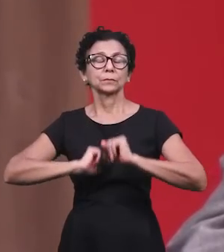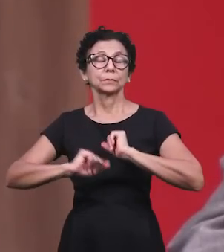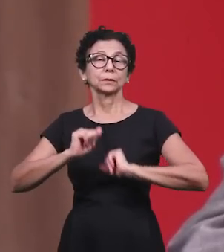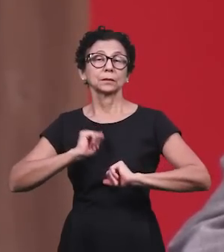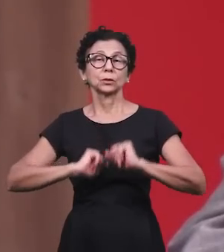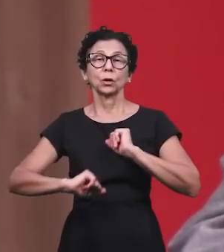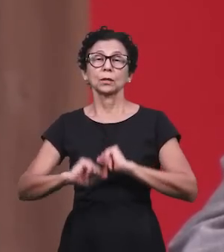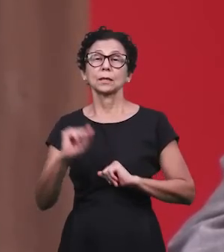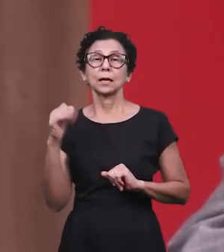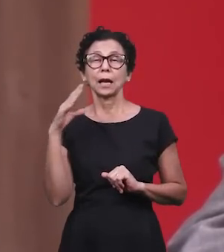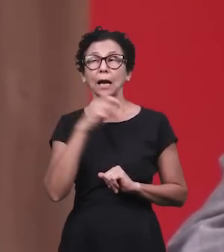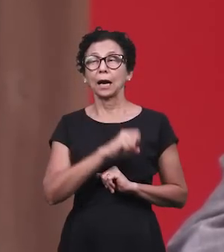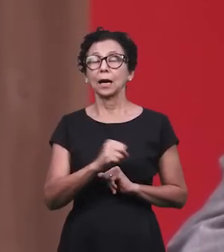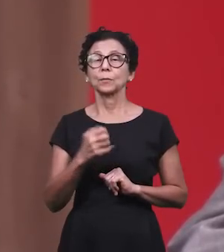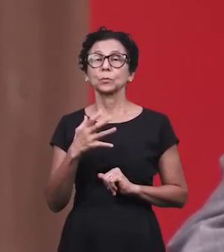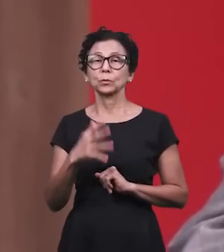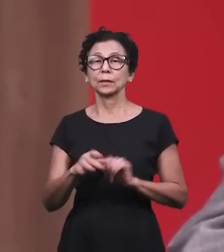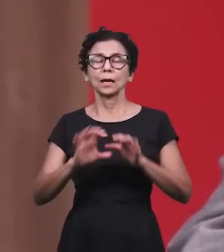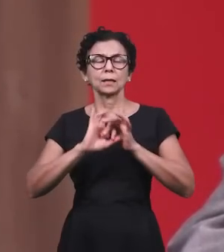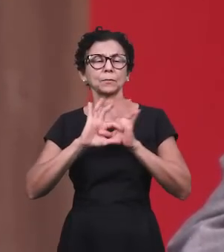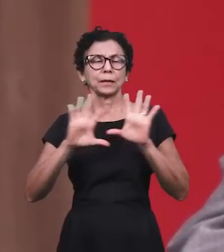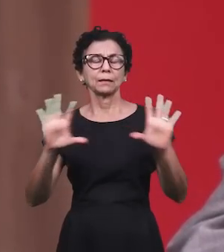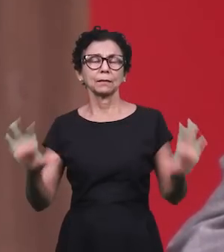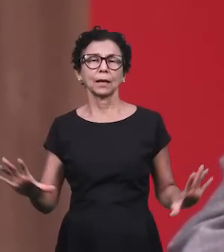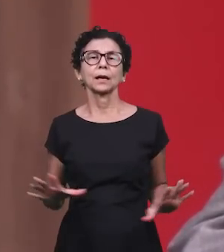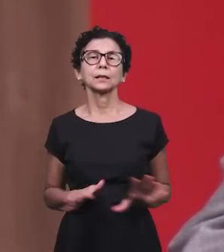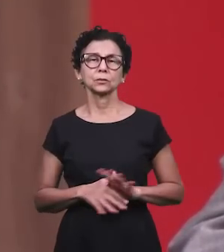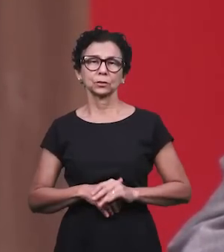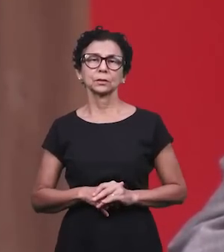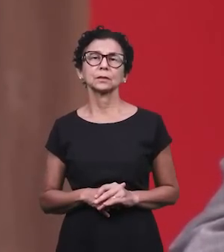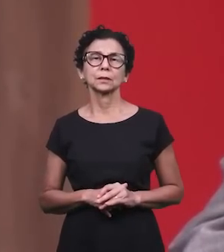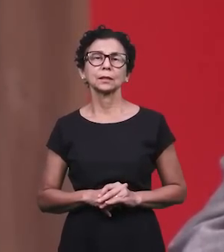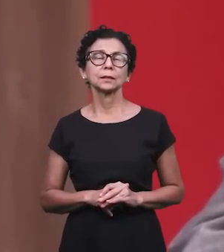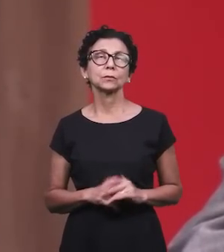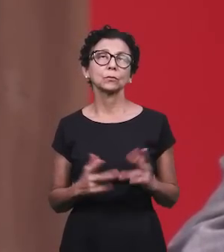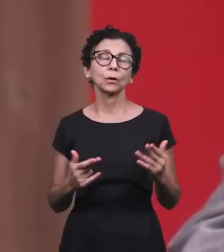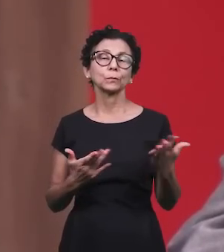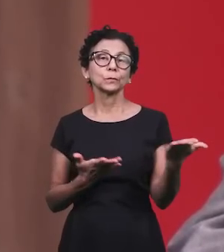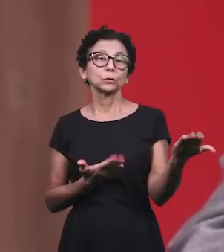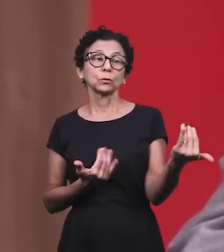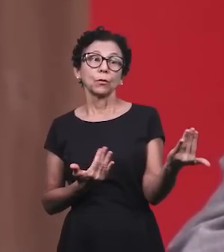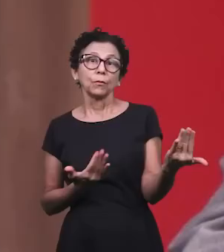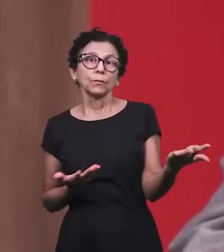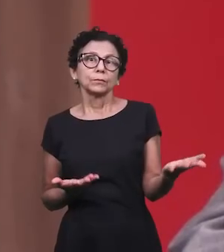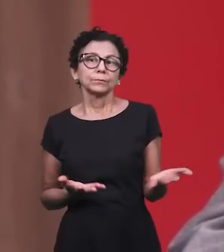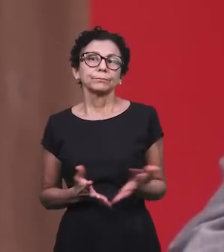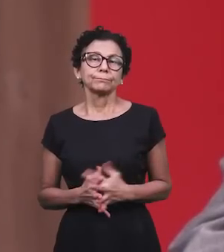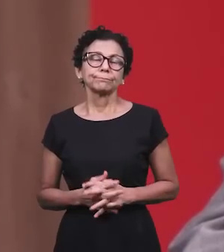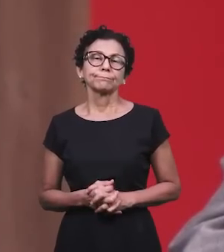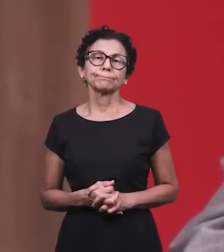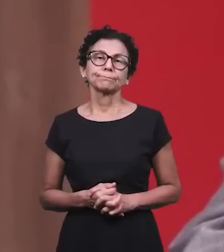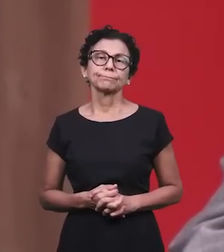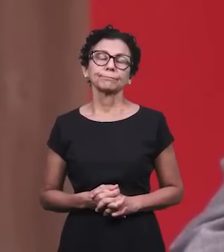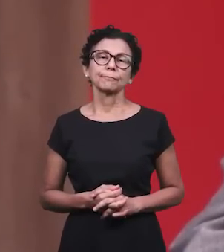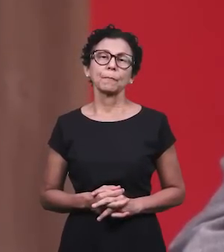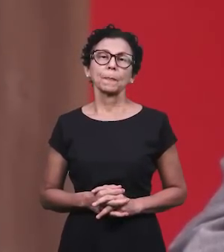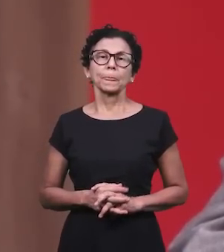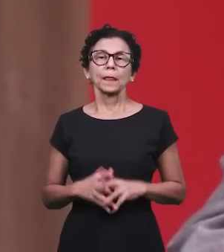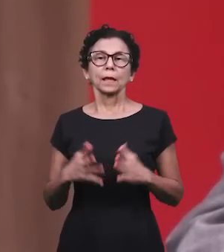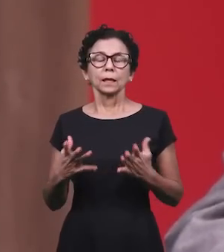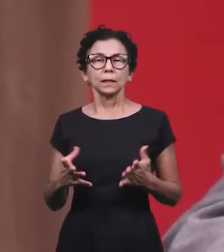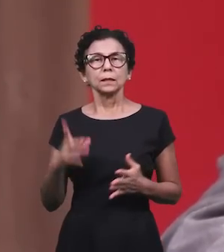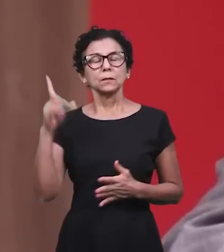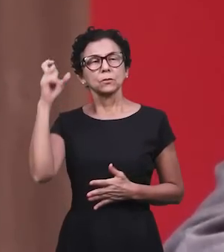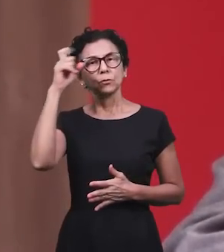um desafio, podemos dizer assim, né, que as famílias enfrentam, né? E a atitude